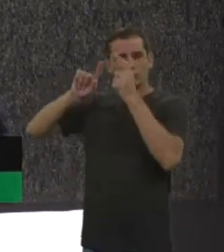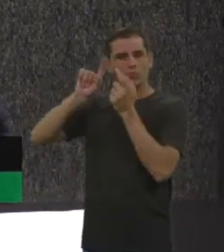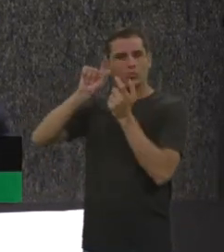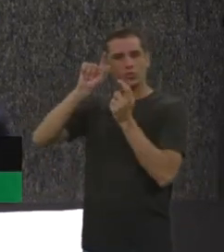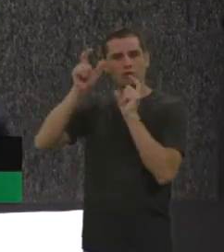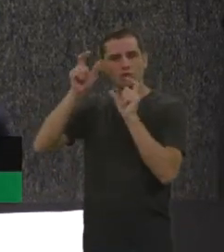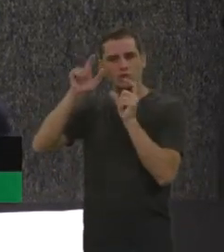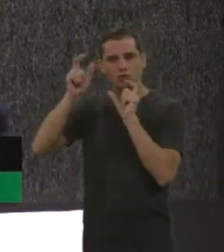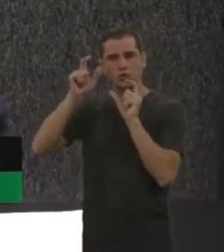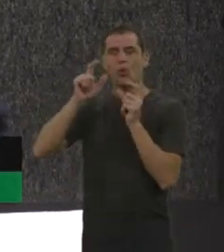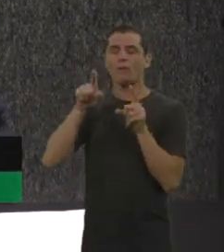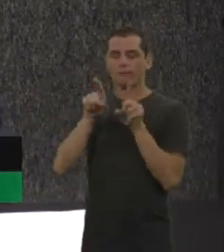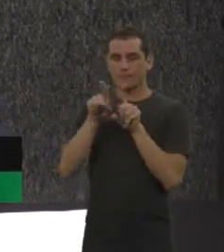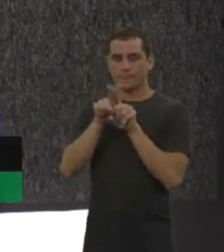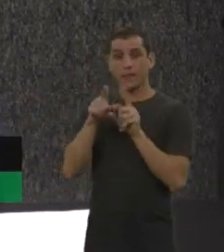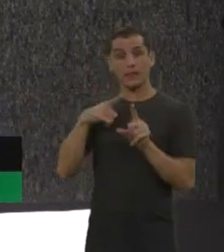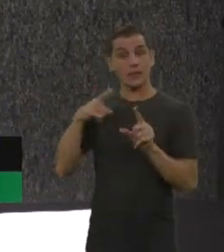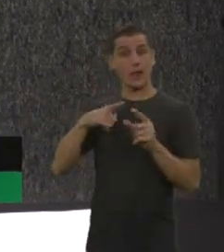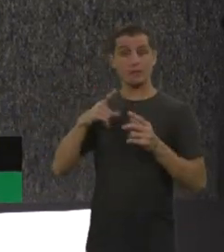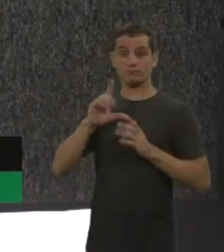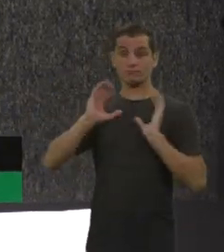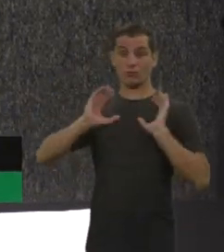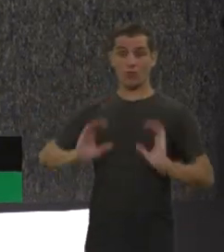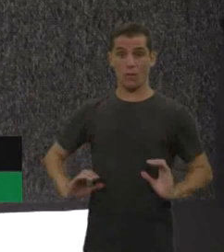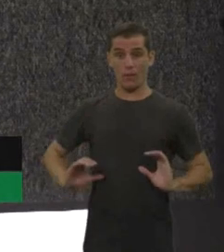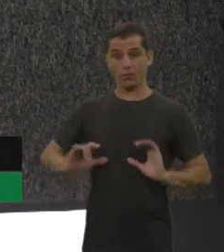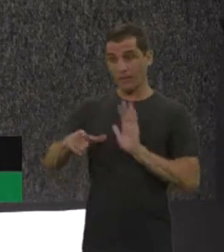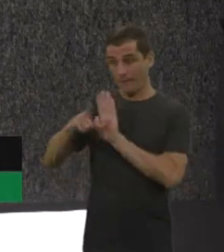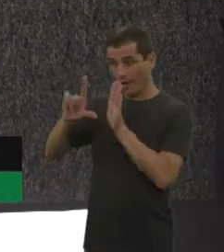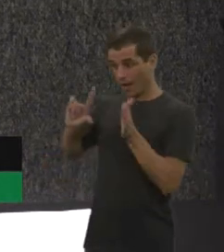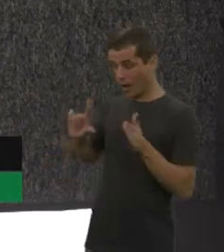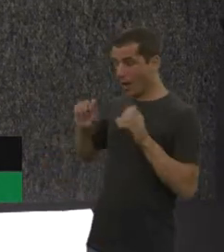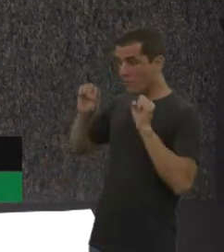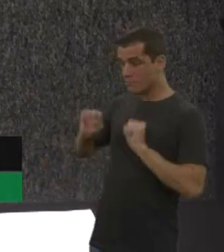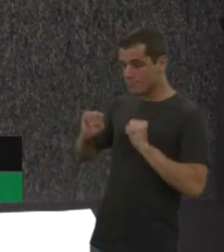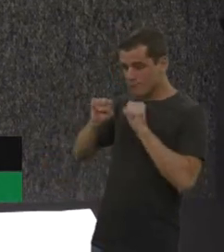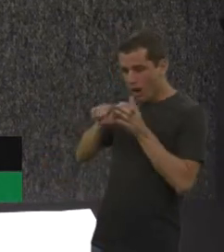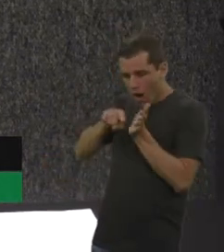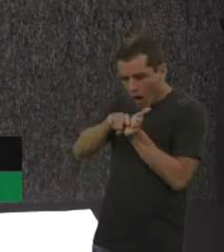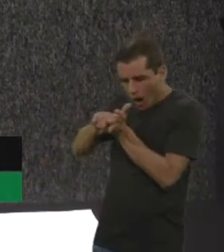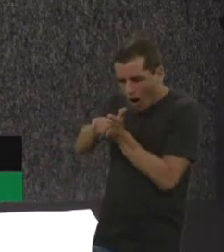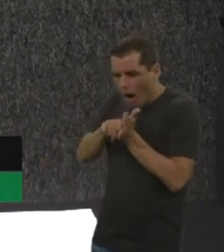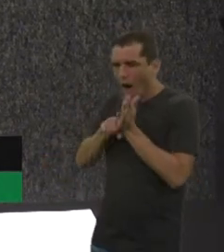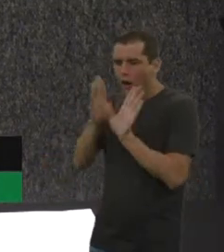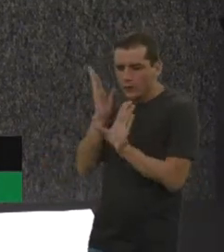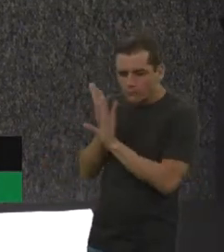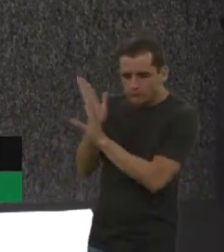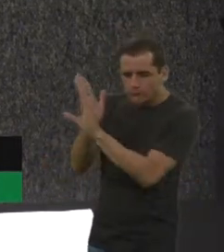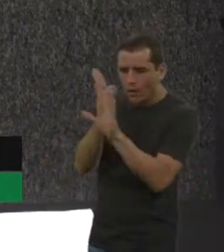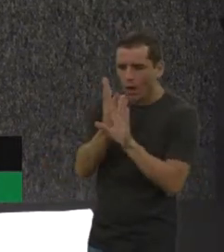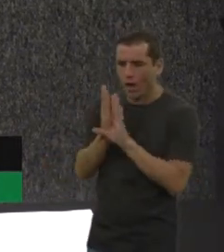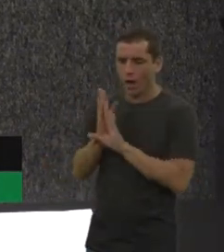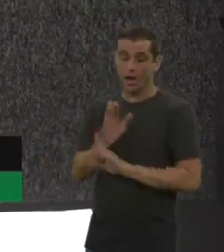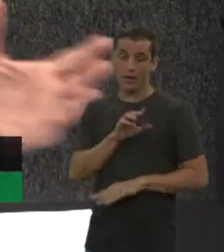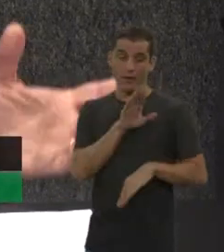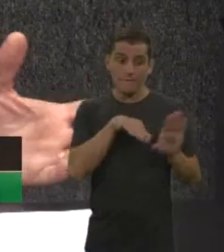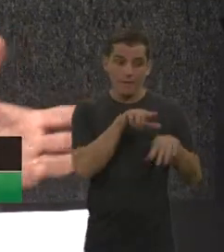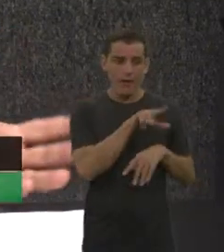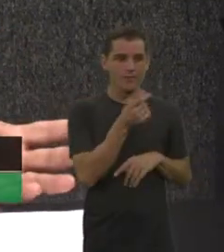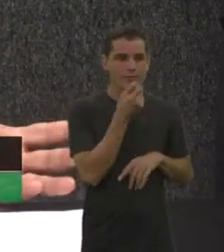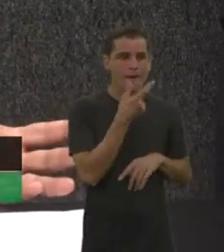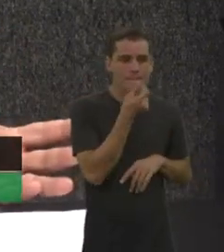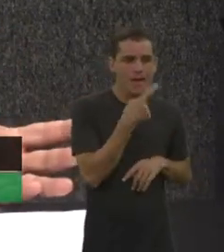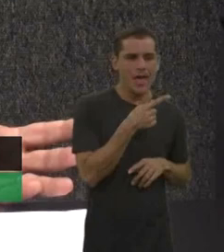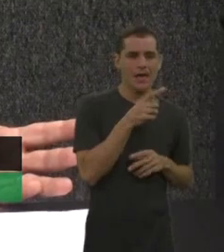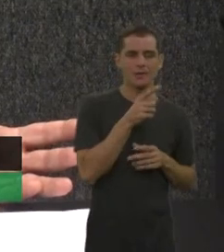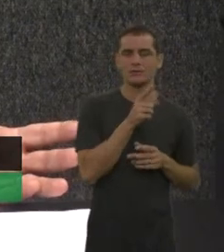sido detectado antes, né? E tomadas medidas, que não é nenhum medicamento caro. É um leite